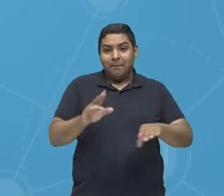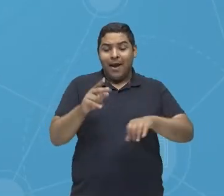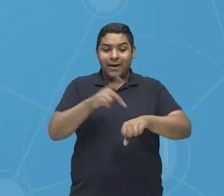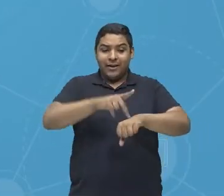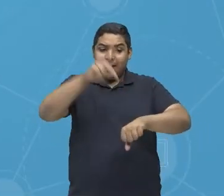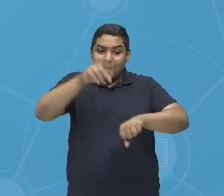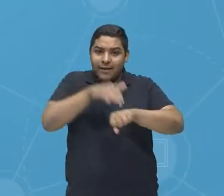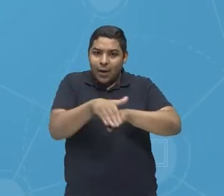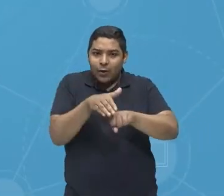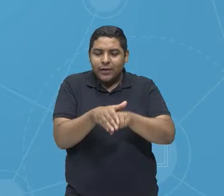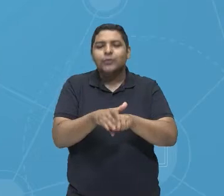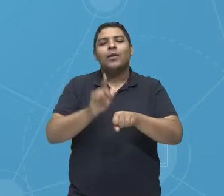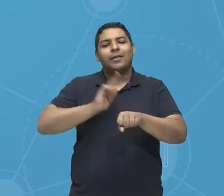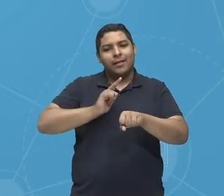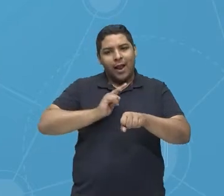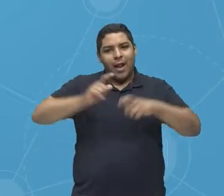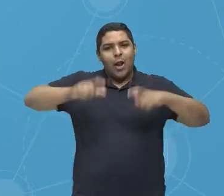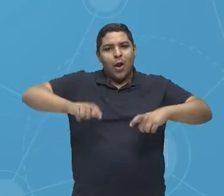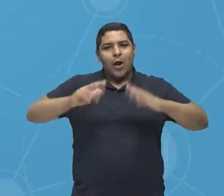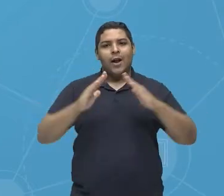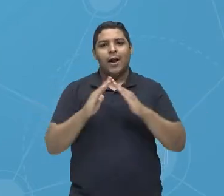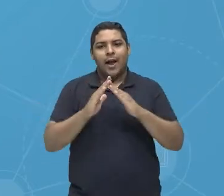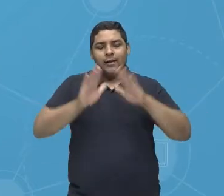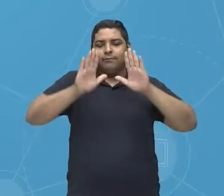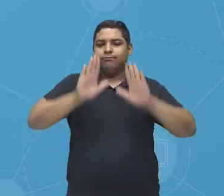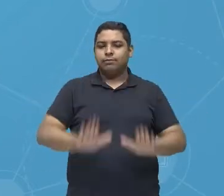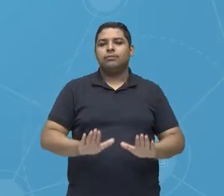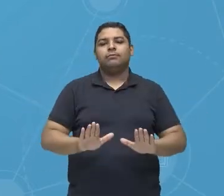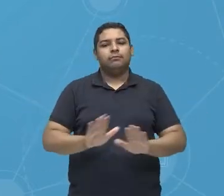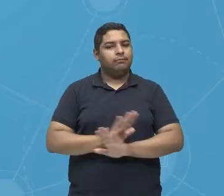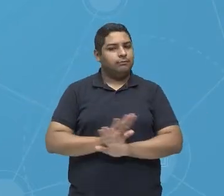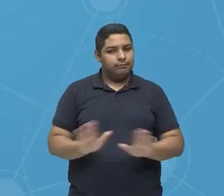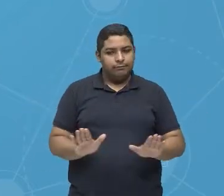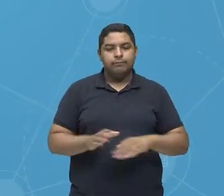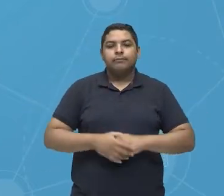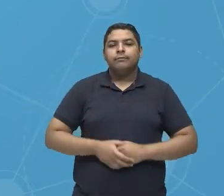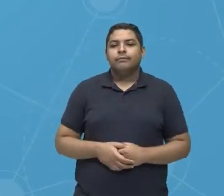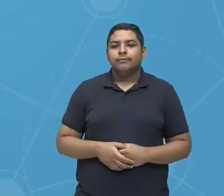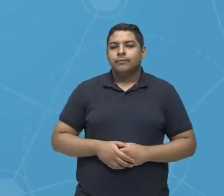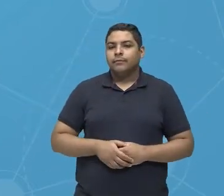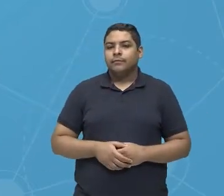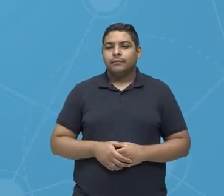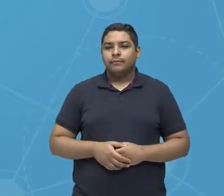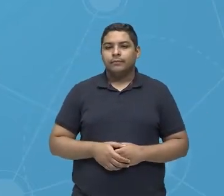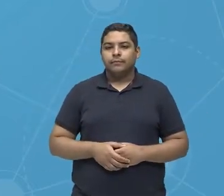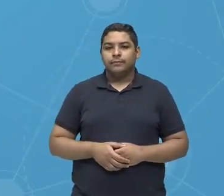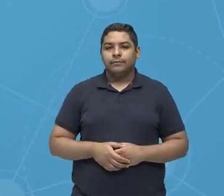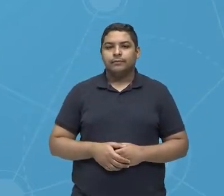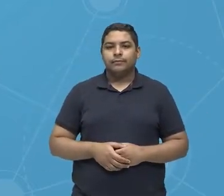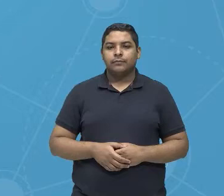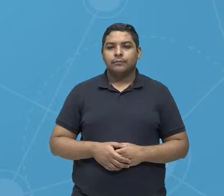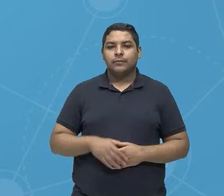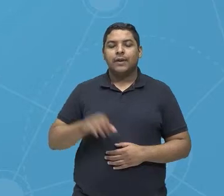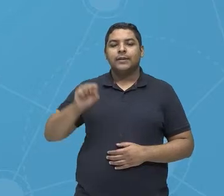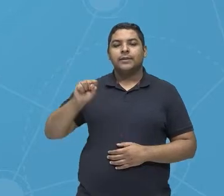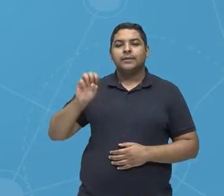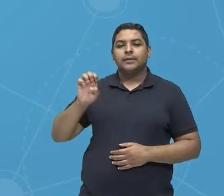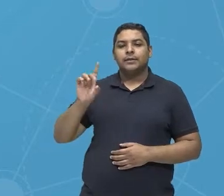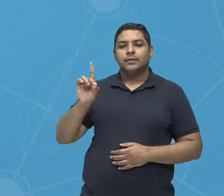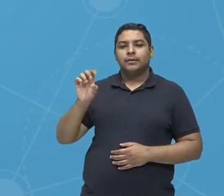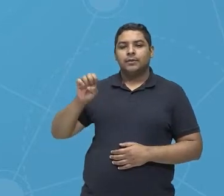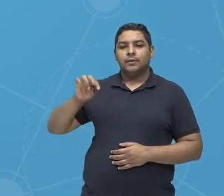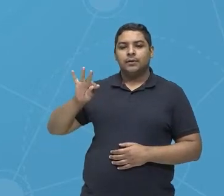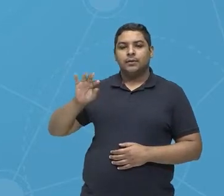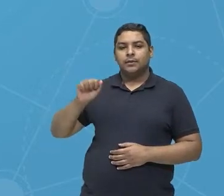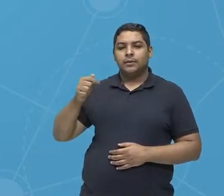residência fixa. Ele não vai mais ficar sendo nômade. No Neolítico ele passa a ser sedentário. E